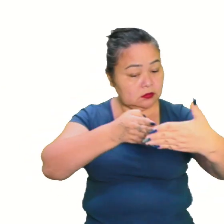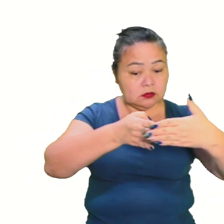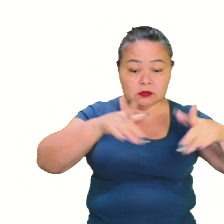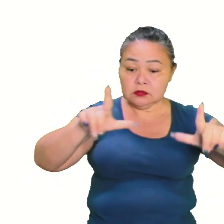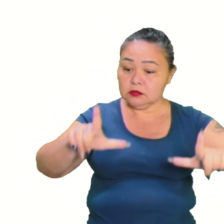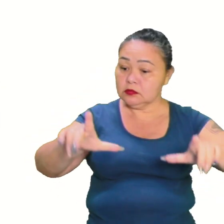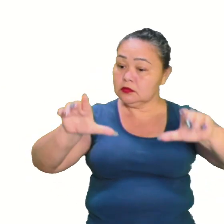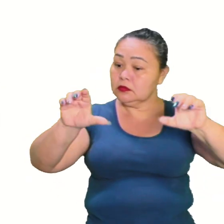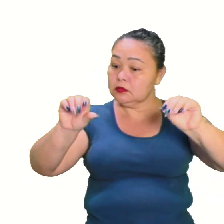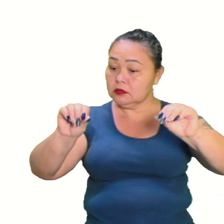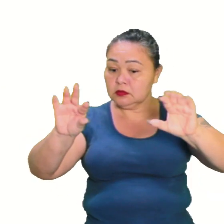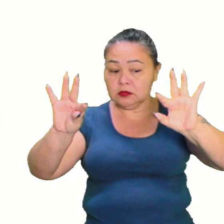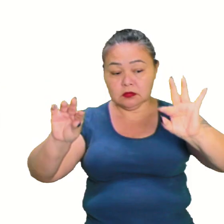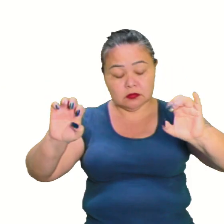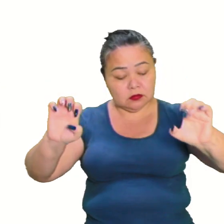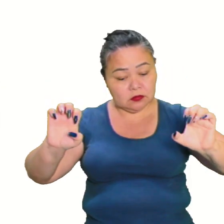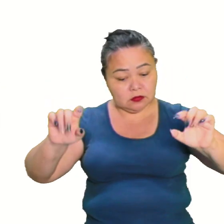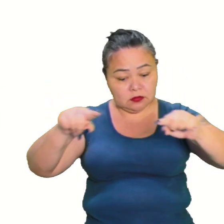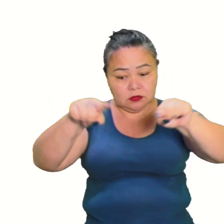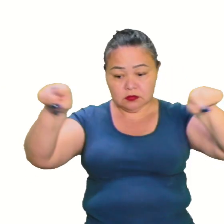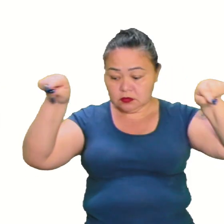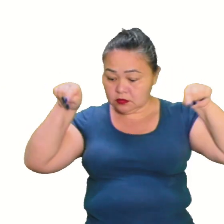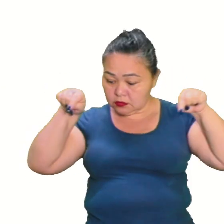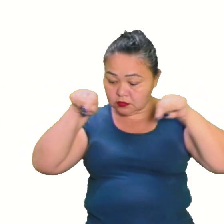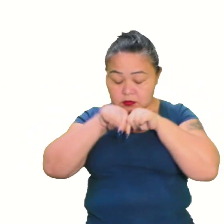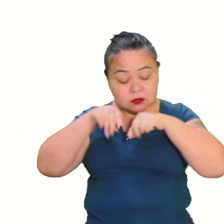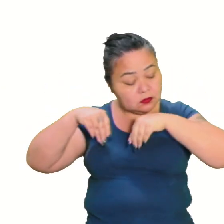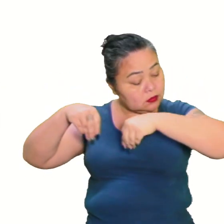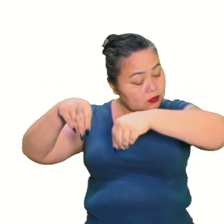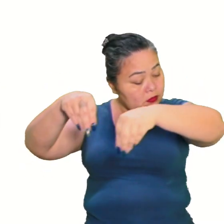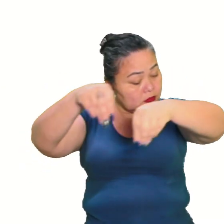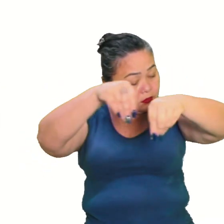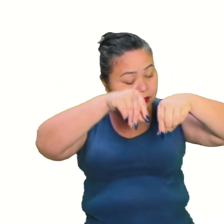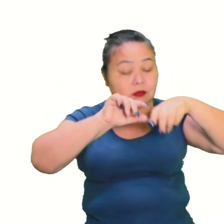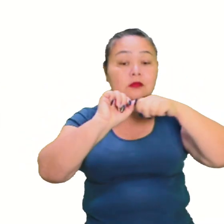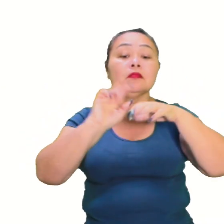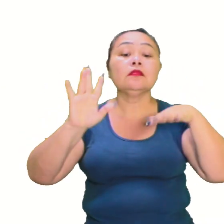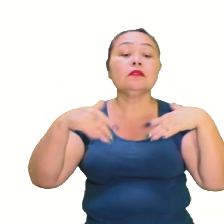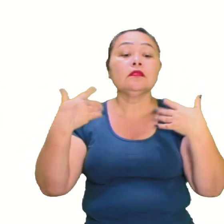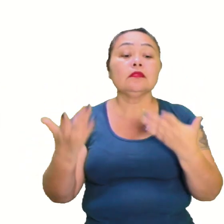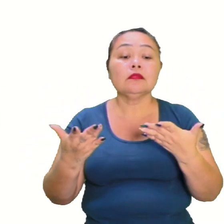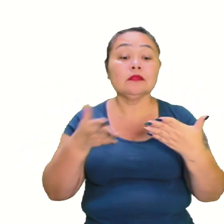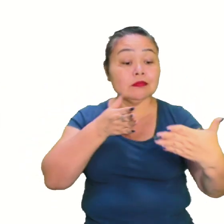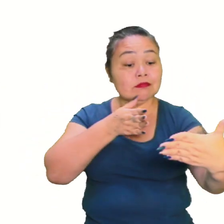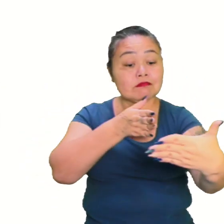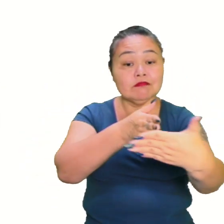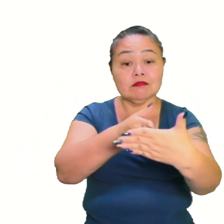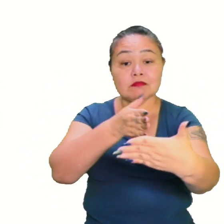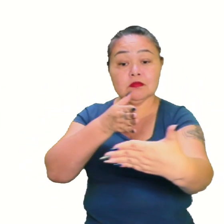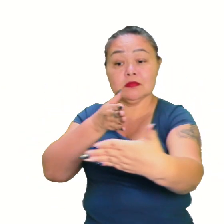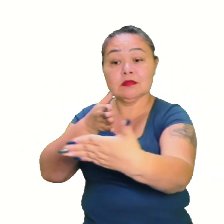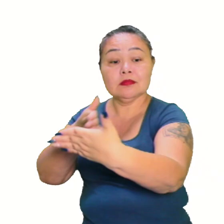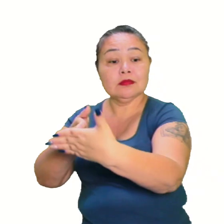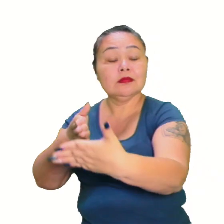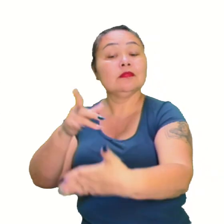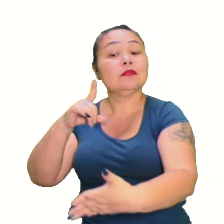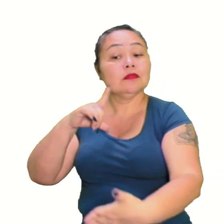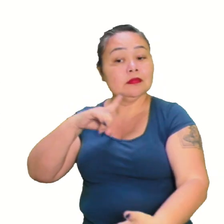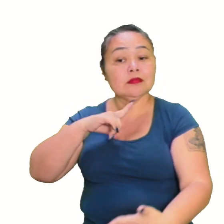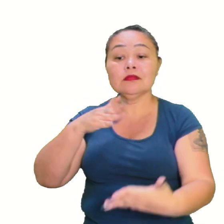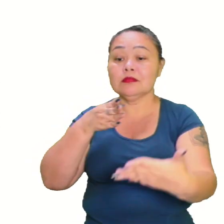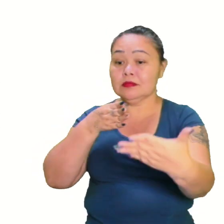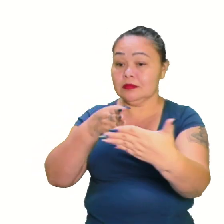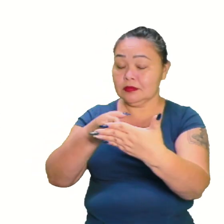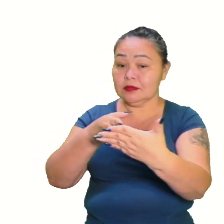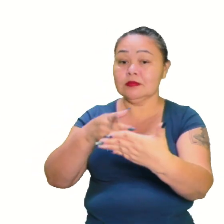lotes ou os nossos terrenos. Beleza. Então, se ele delimita, então tem